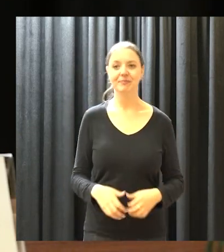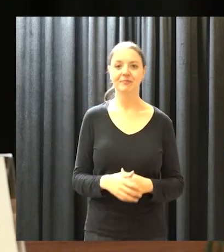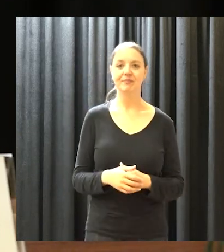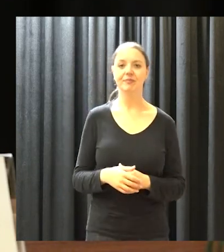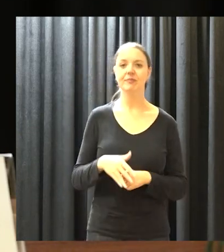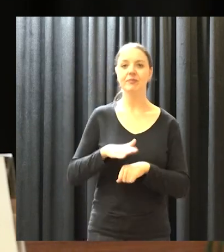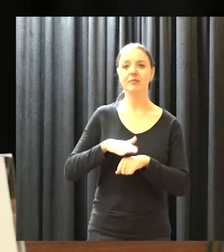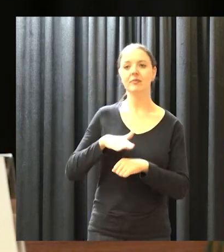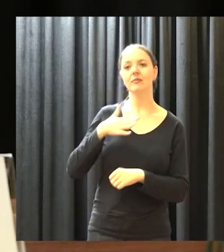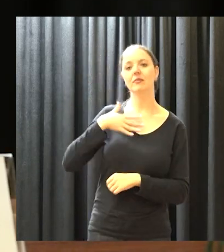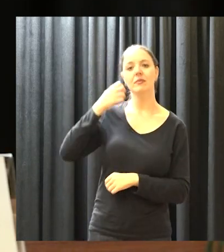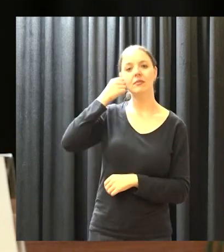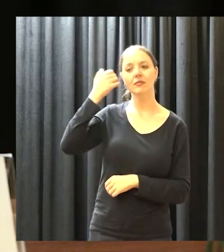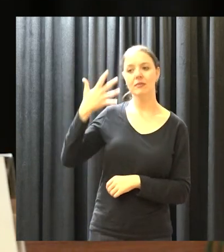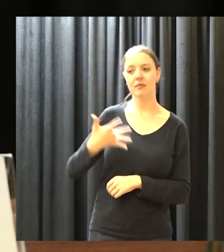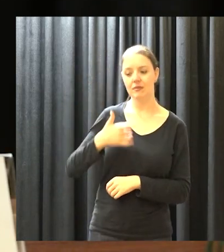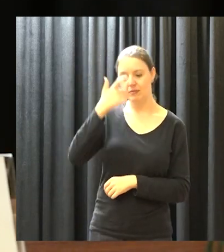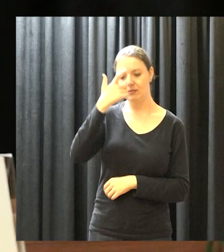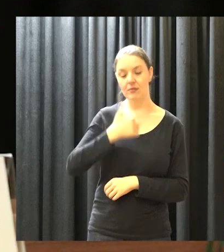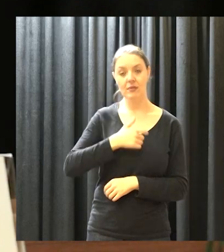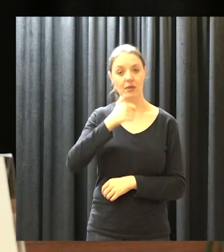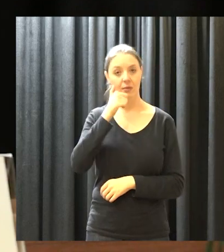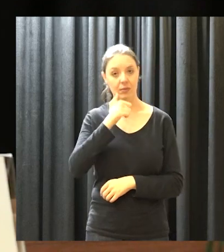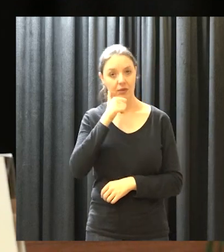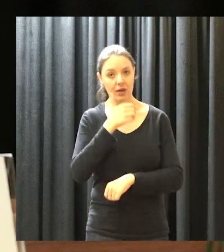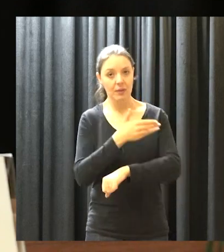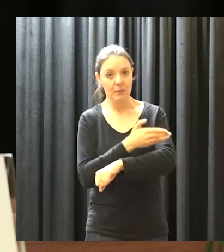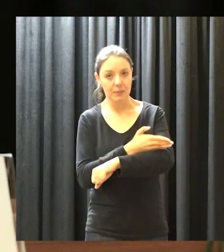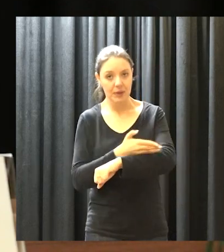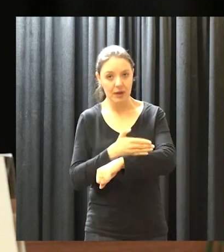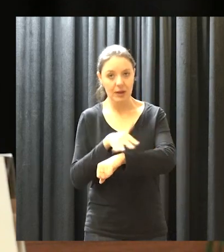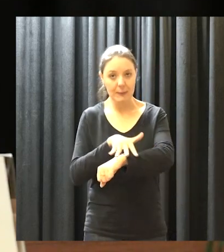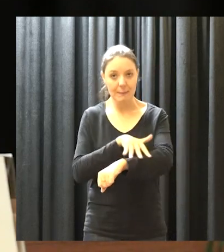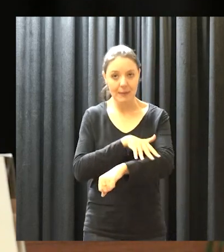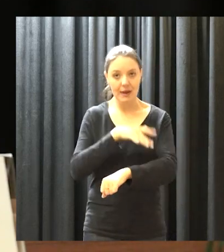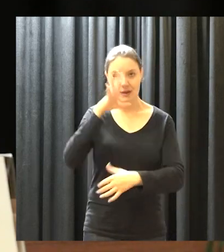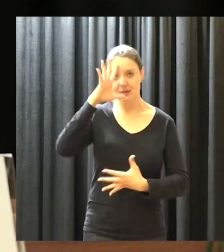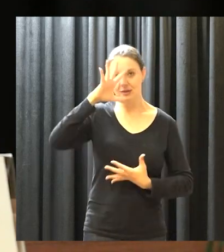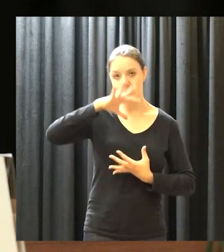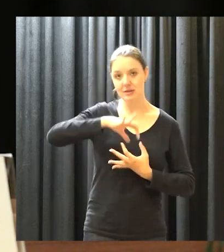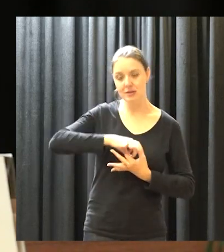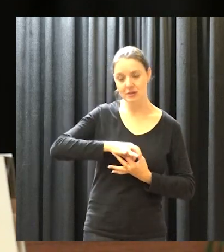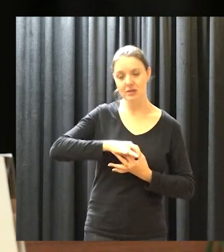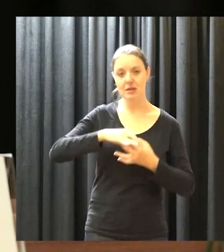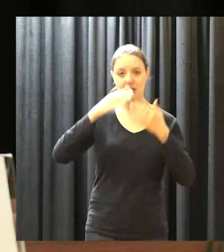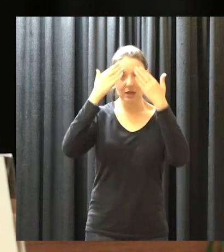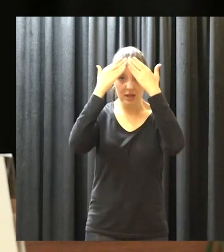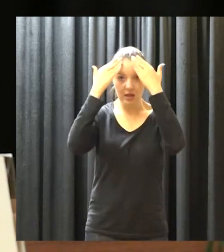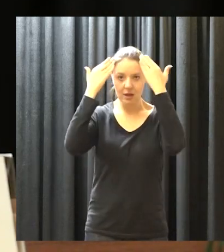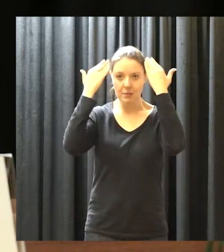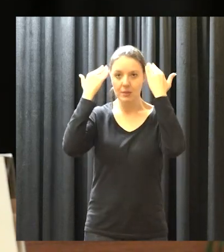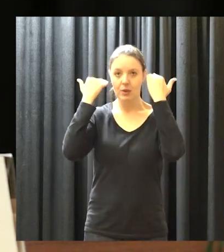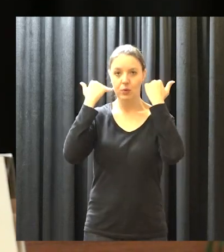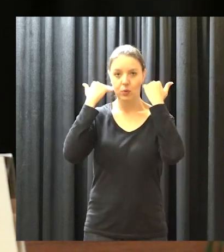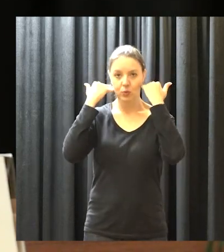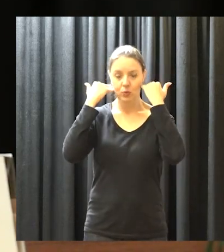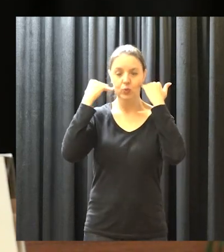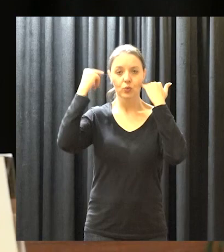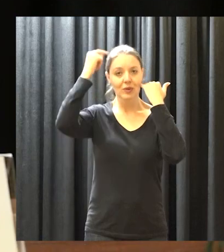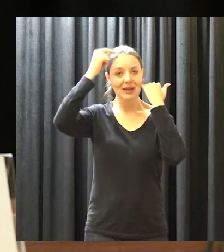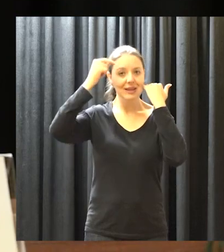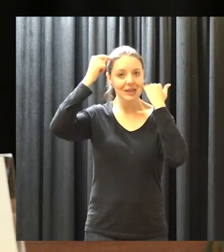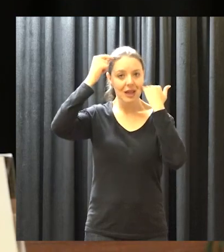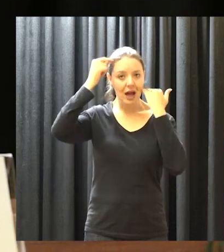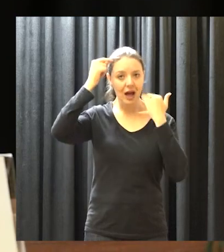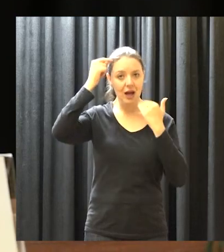descrever. Eu sou uma mulher branca, cis. Meus cabelos são bem curtos, grisalhos e ondulados. Uso um óculos